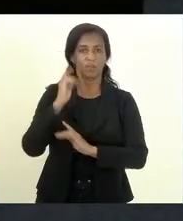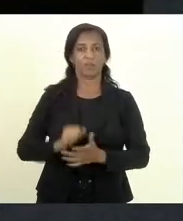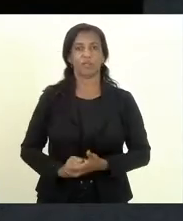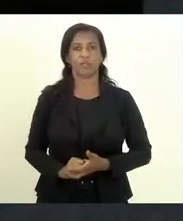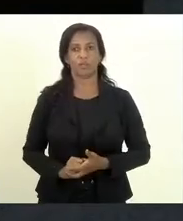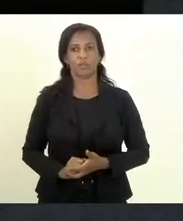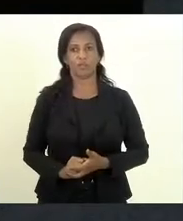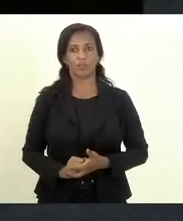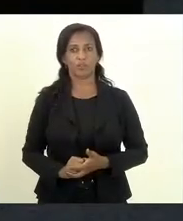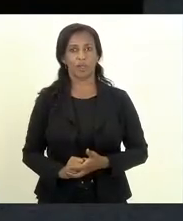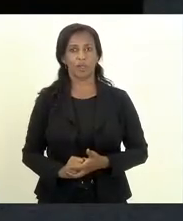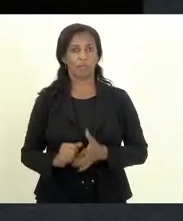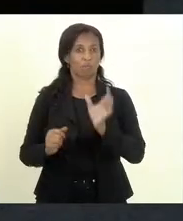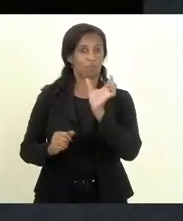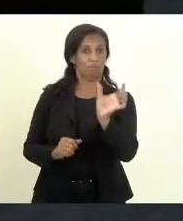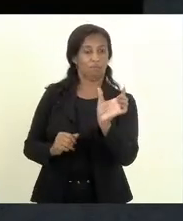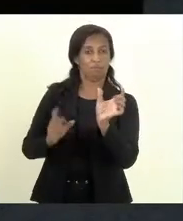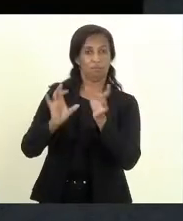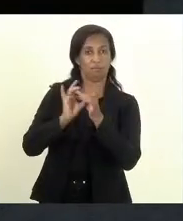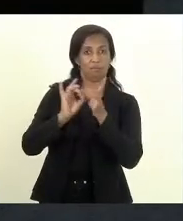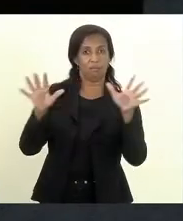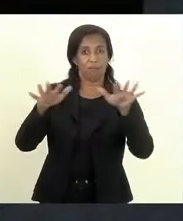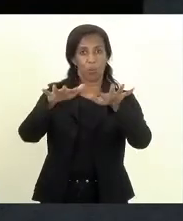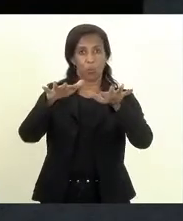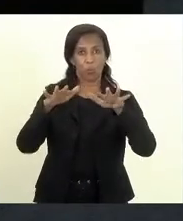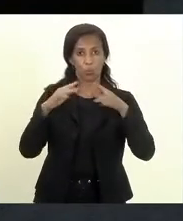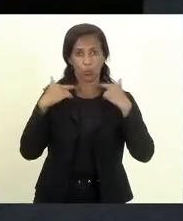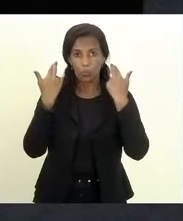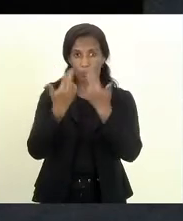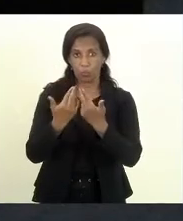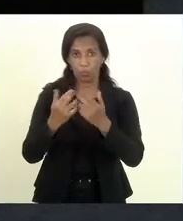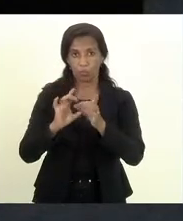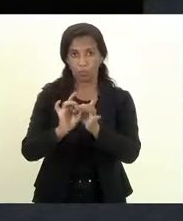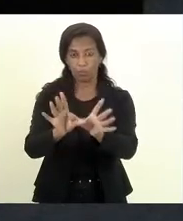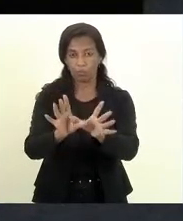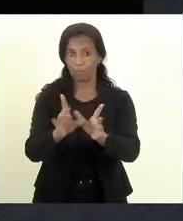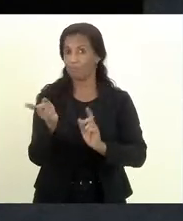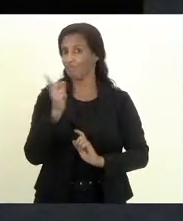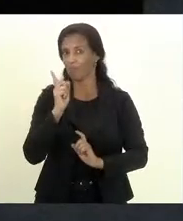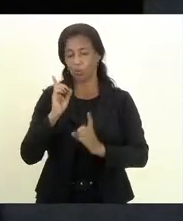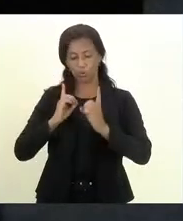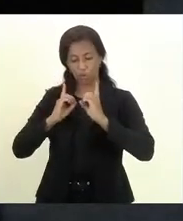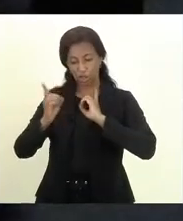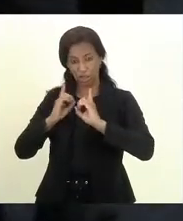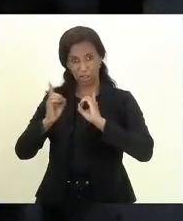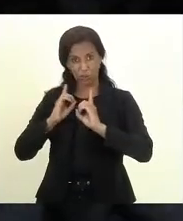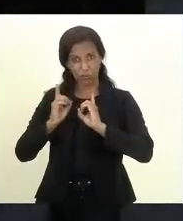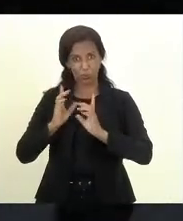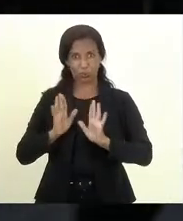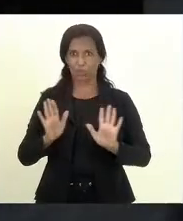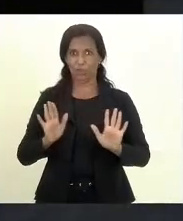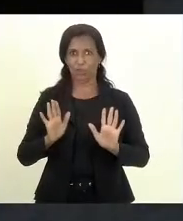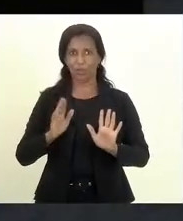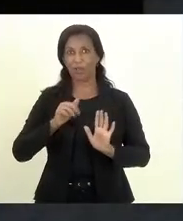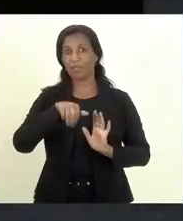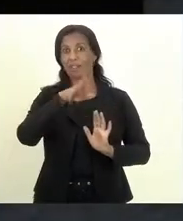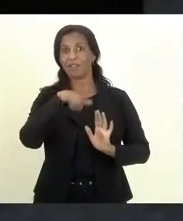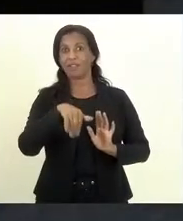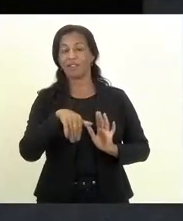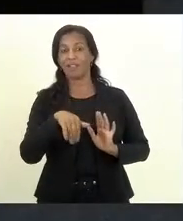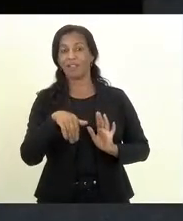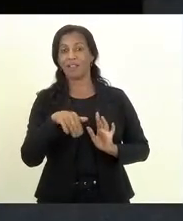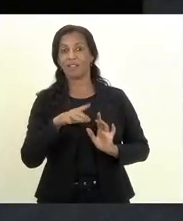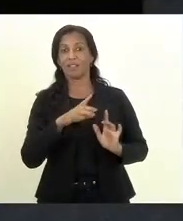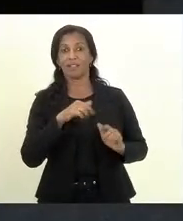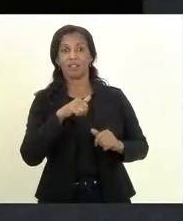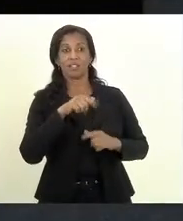pública delibera. A audiência pública discute, propõe. Quem delibera e decide no final